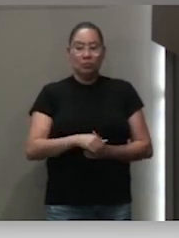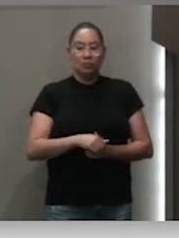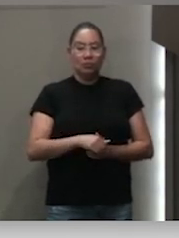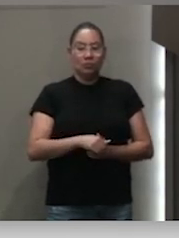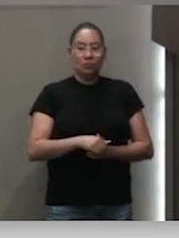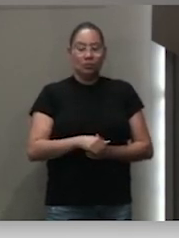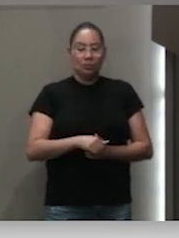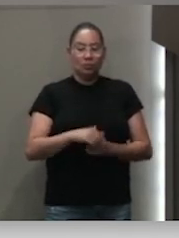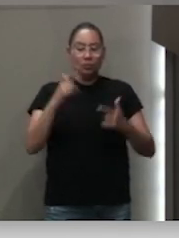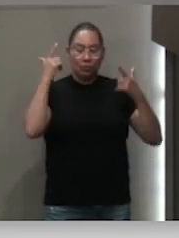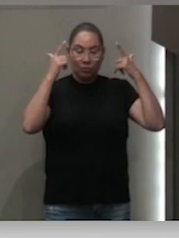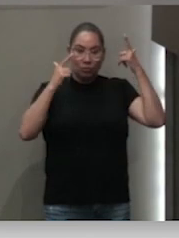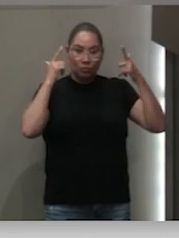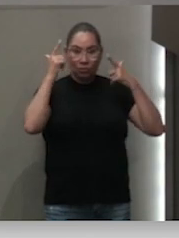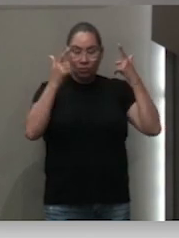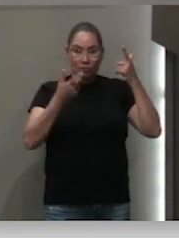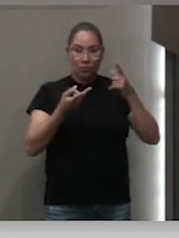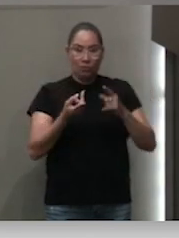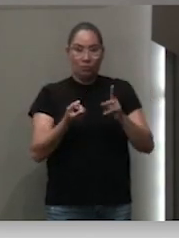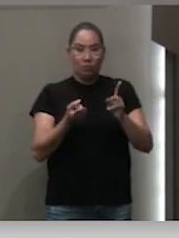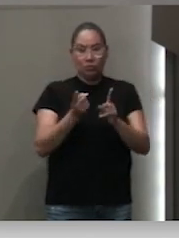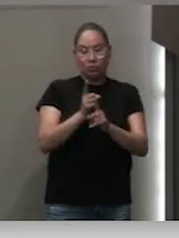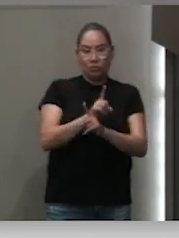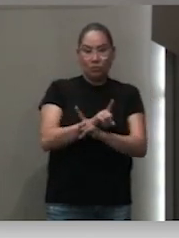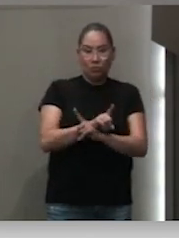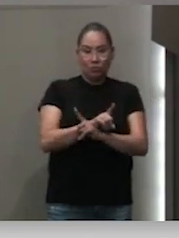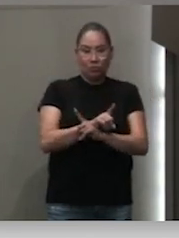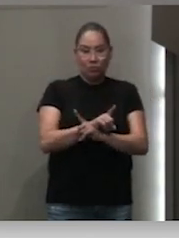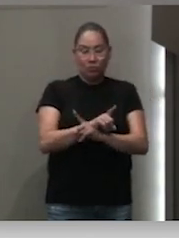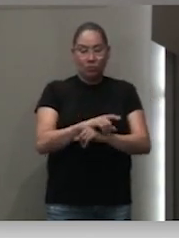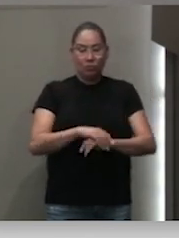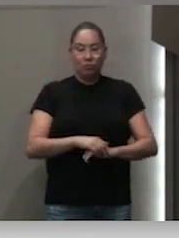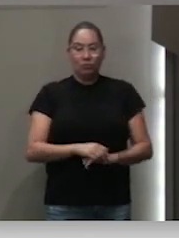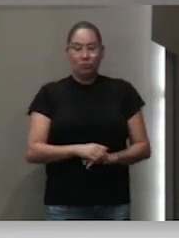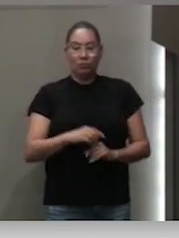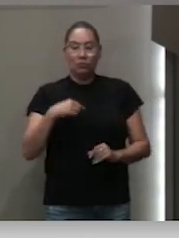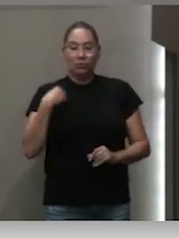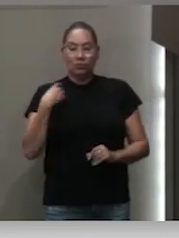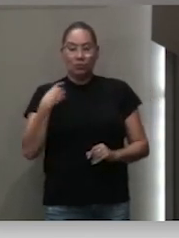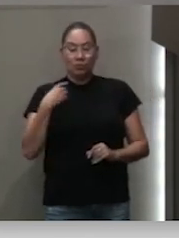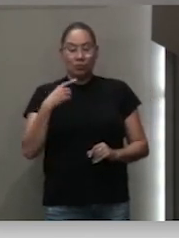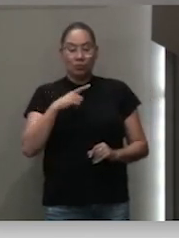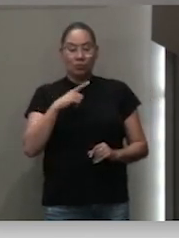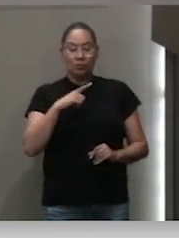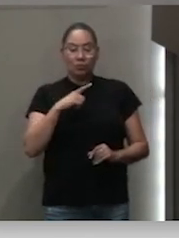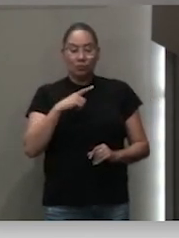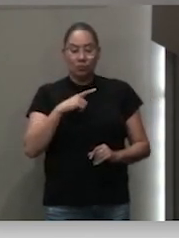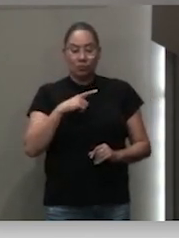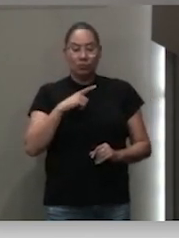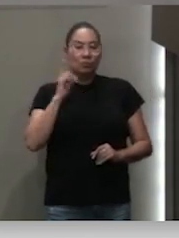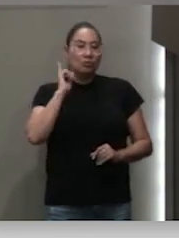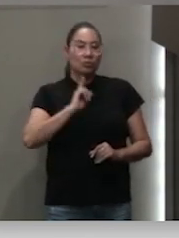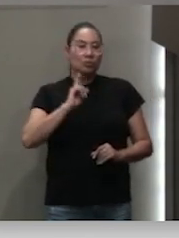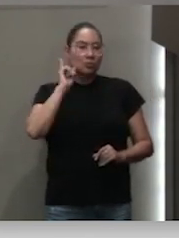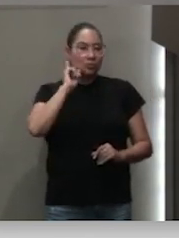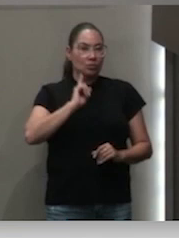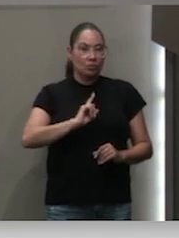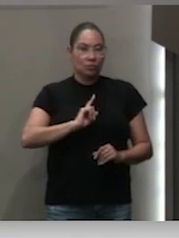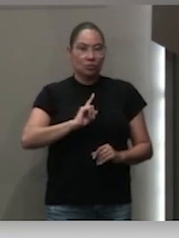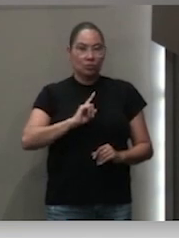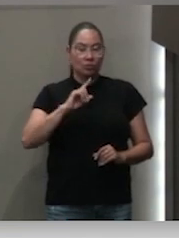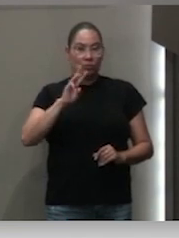reversa das Embalagens do Agro enquanto nos Estados Unidos se recicla torno de